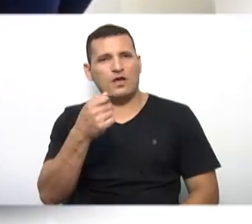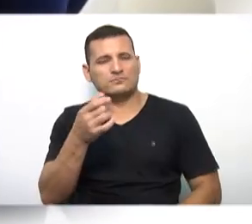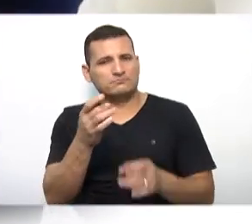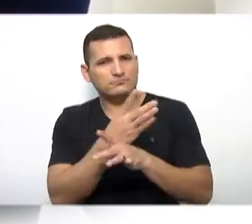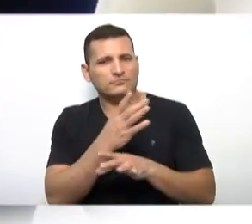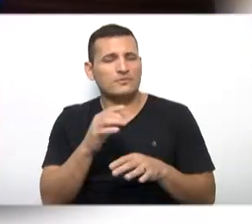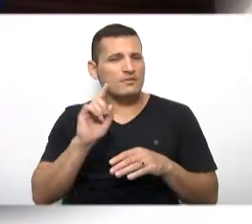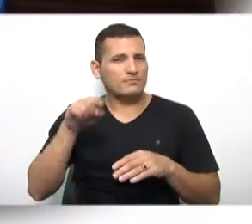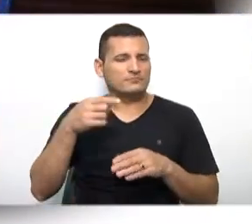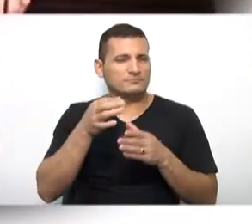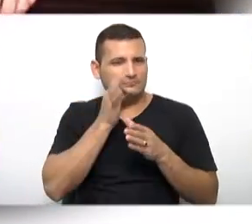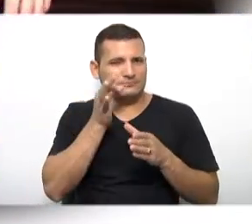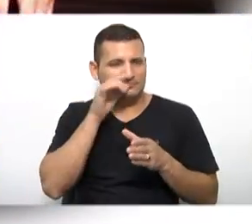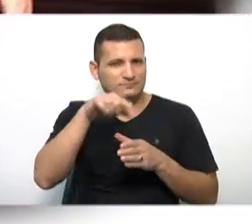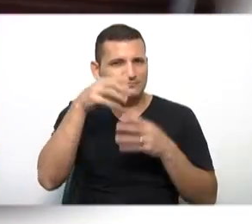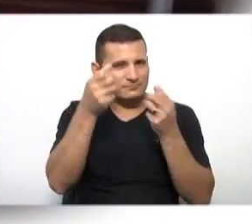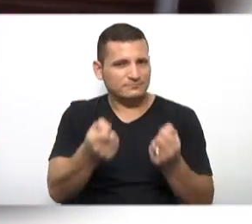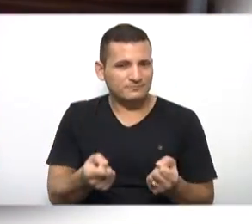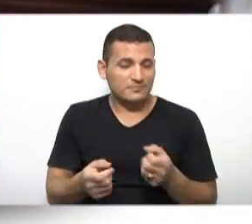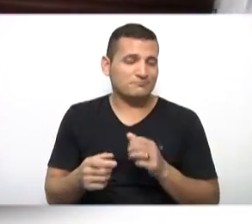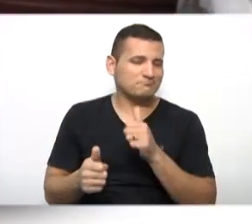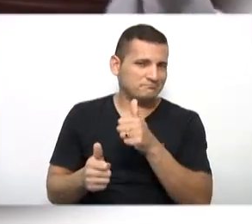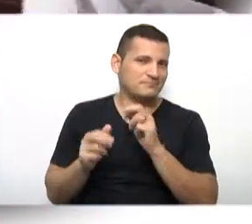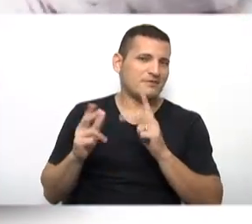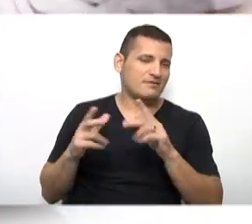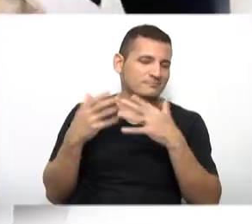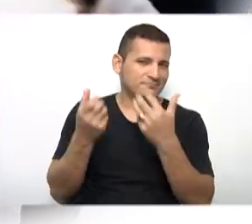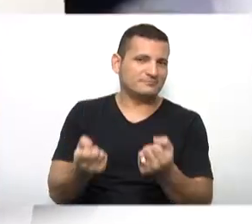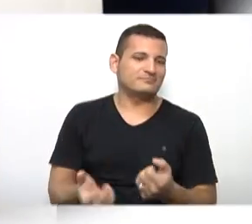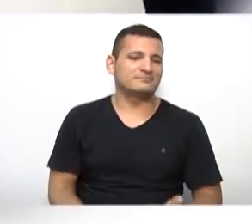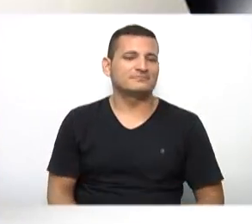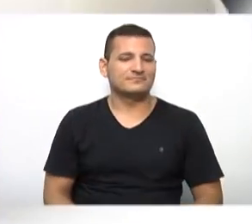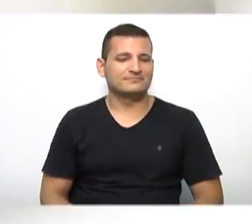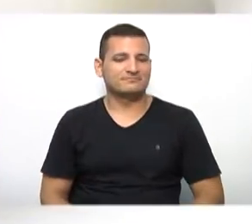um cafezinho. Vocês aceitam? Opa, pode trazer sim, por favor.